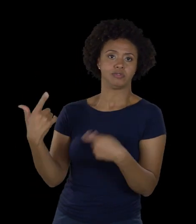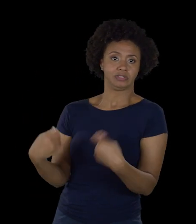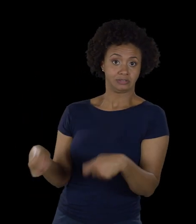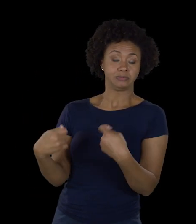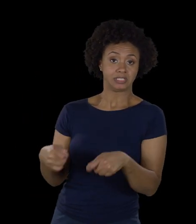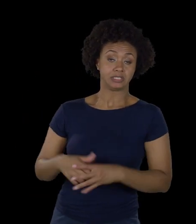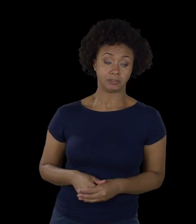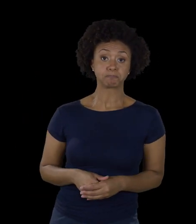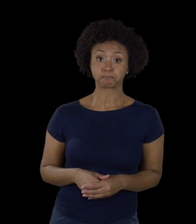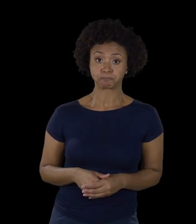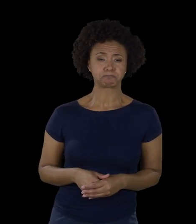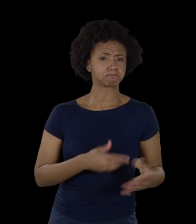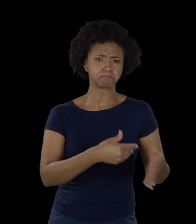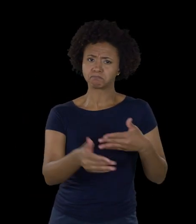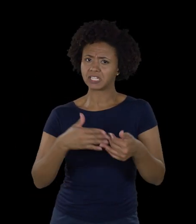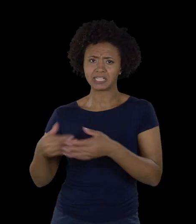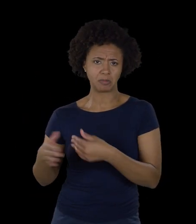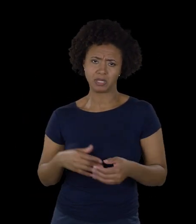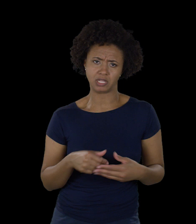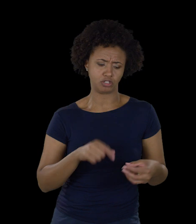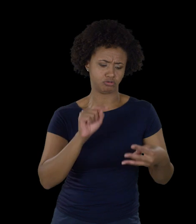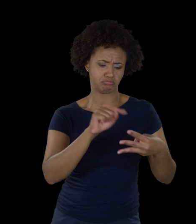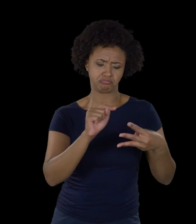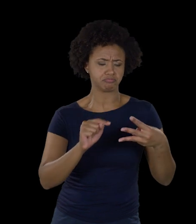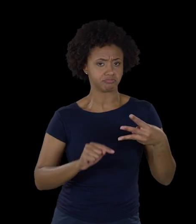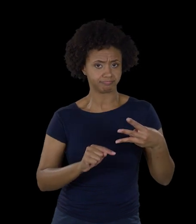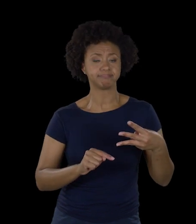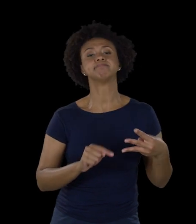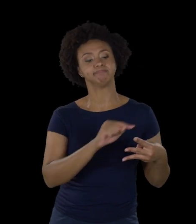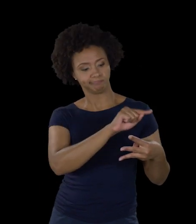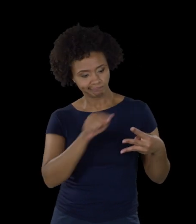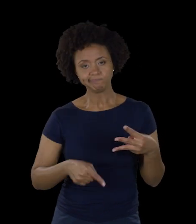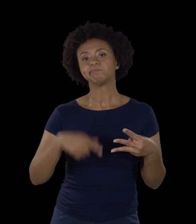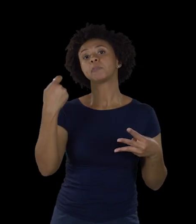Independente dessa origem, desses 3 tipologias diferentes, todas precisam